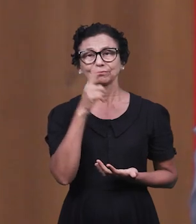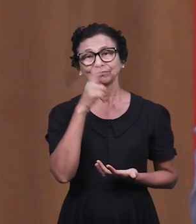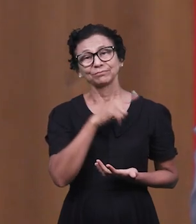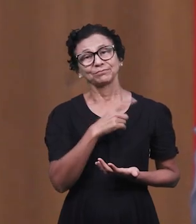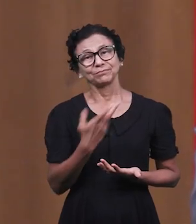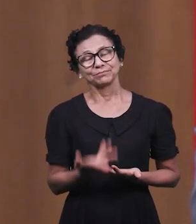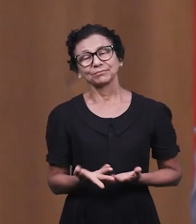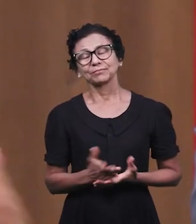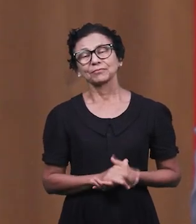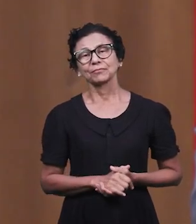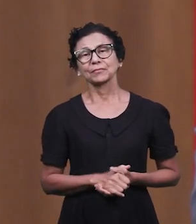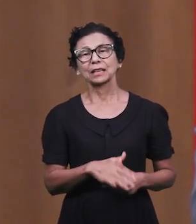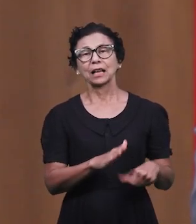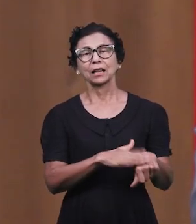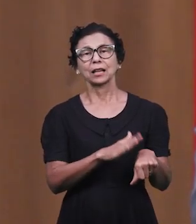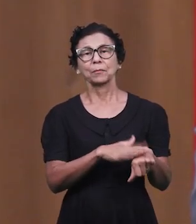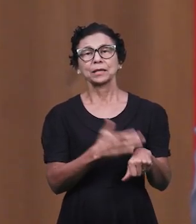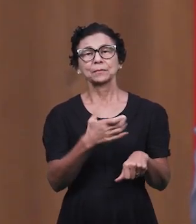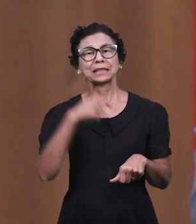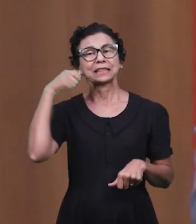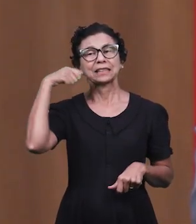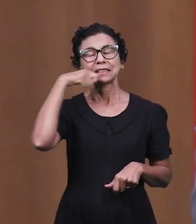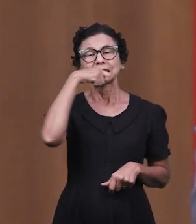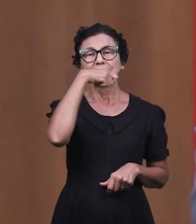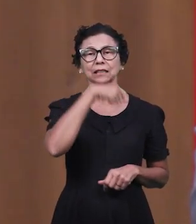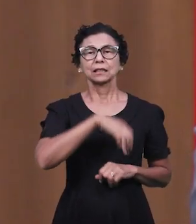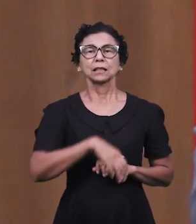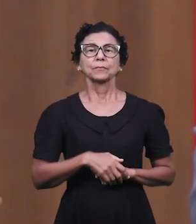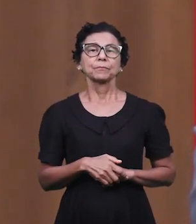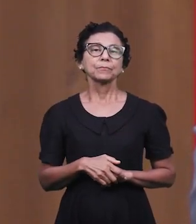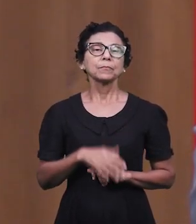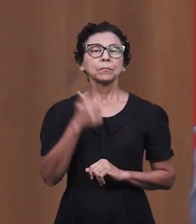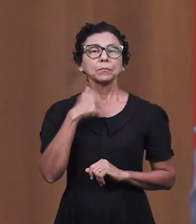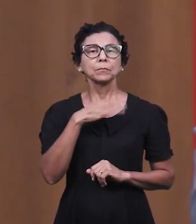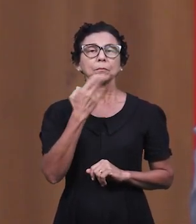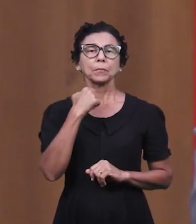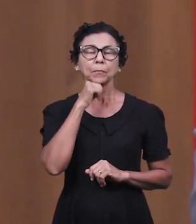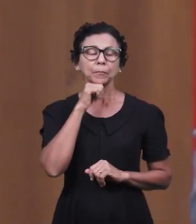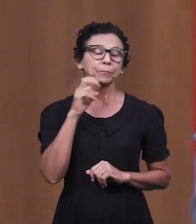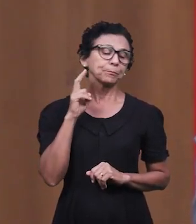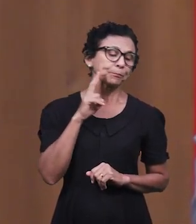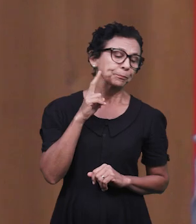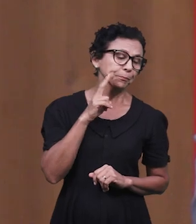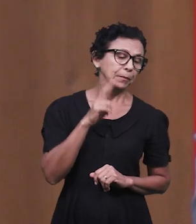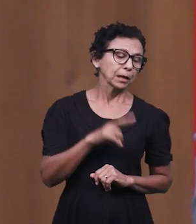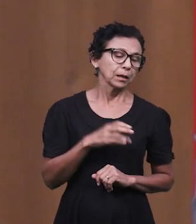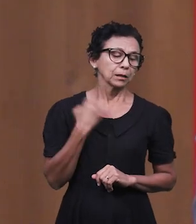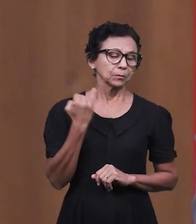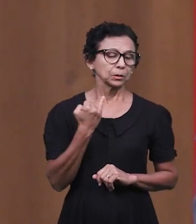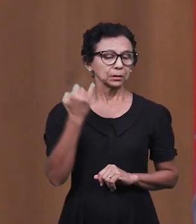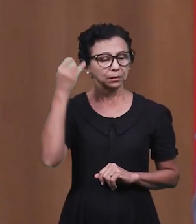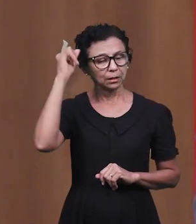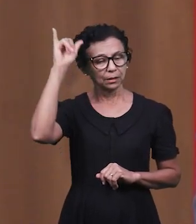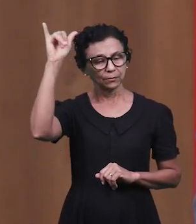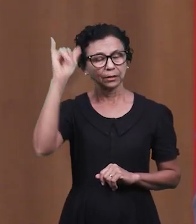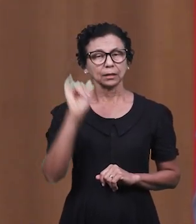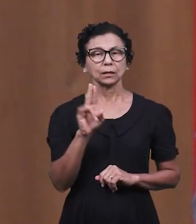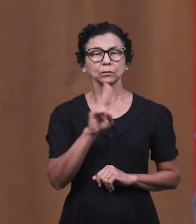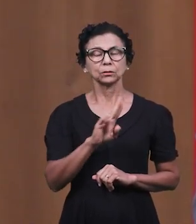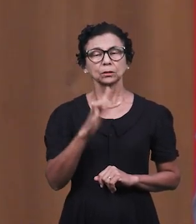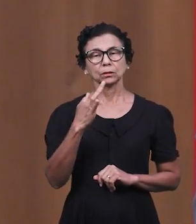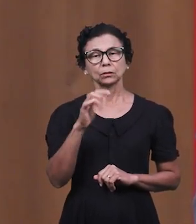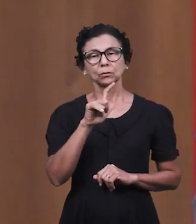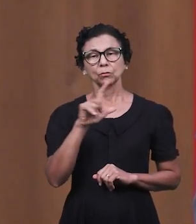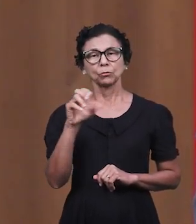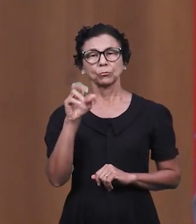forma tão correta, né, pela criança, apesar da gente ter a supervisão dos pais, mas é necessário essa prevenção